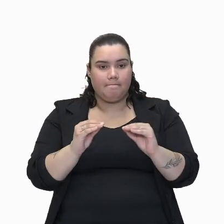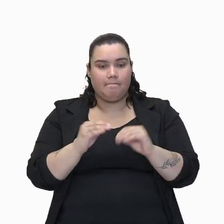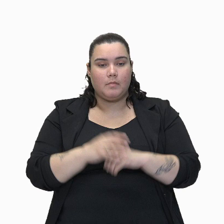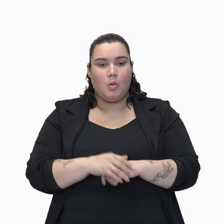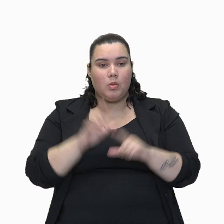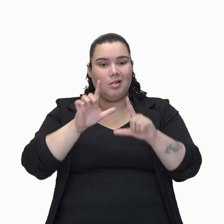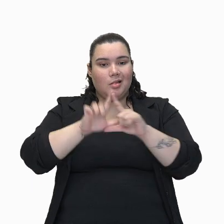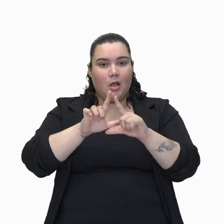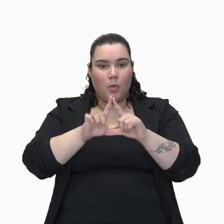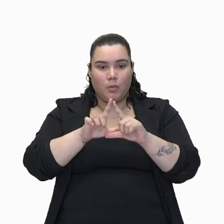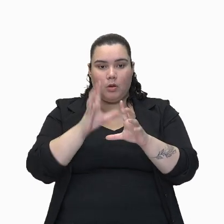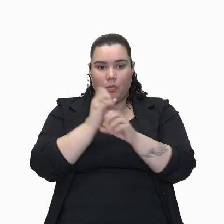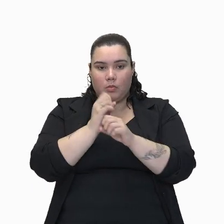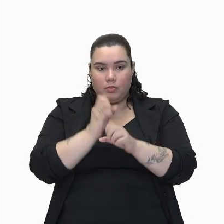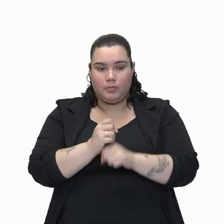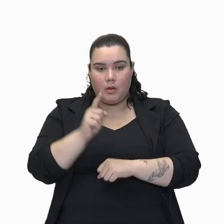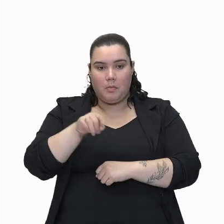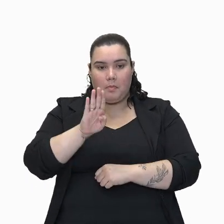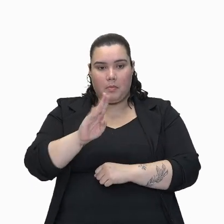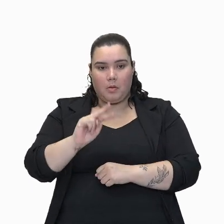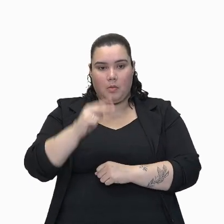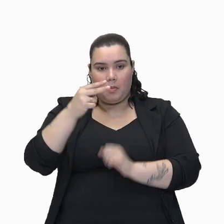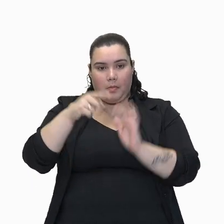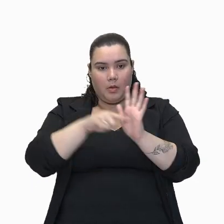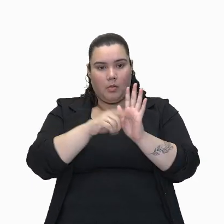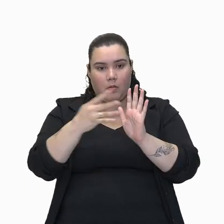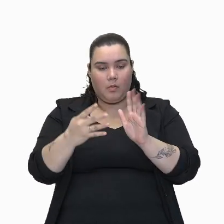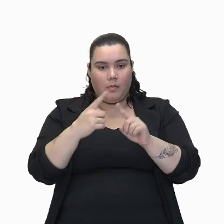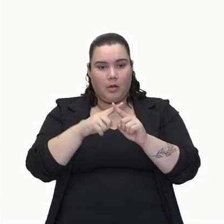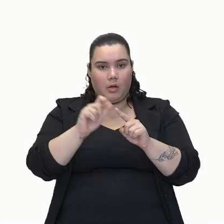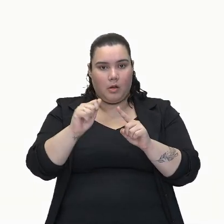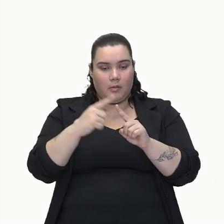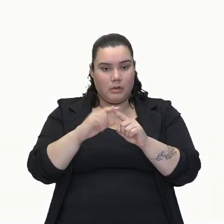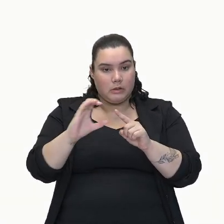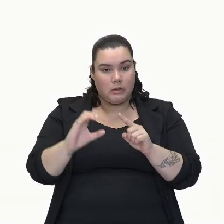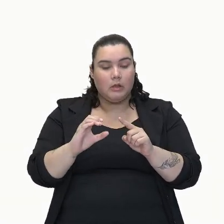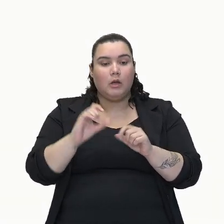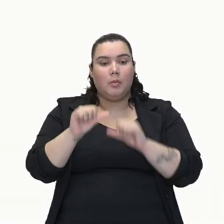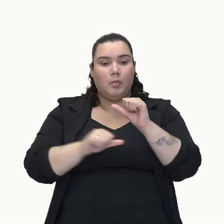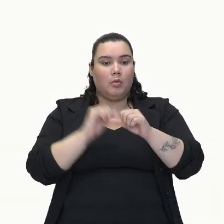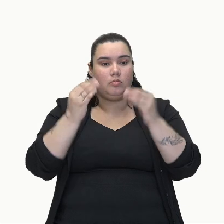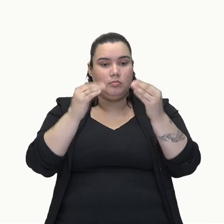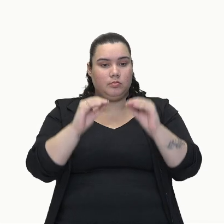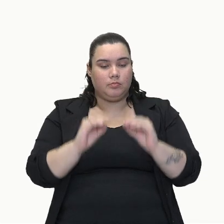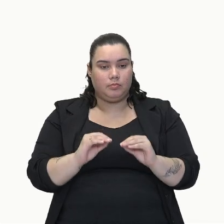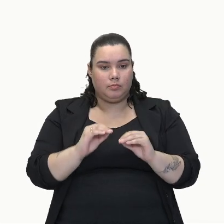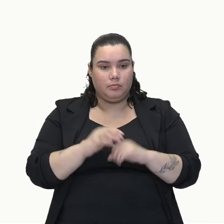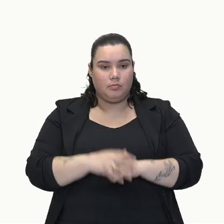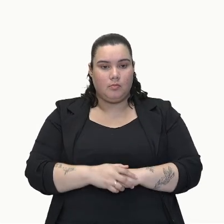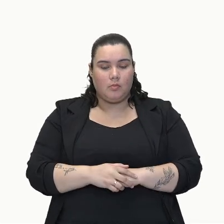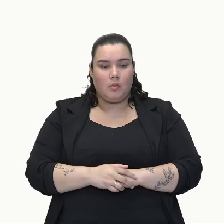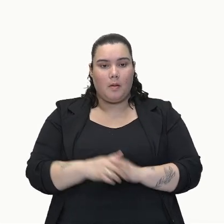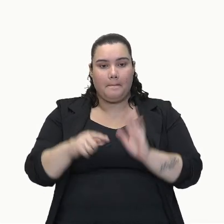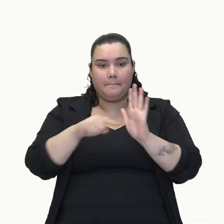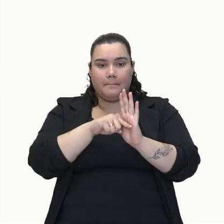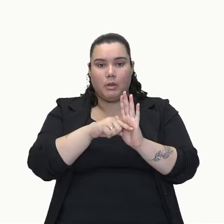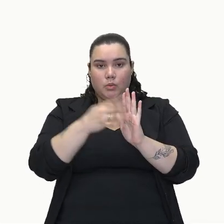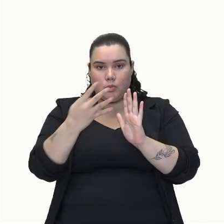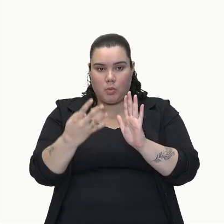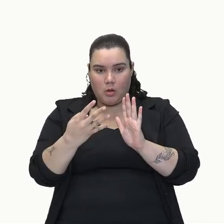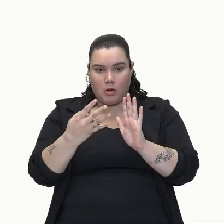delta, que é b ao quadrado menos 4ac, substituímos os valores, ó, o b é menos